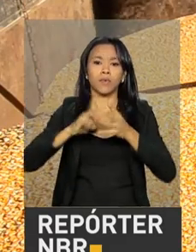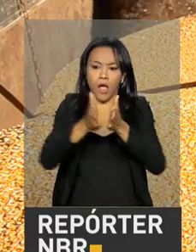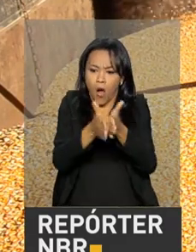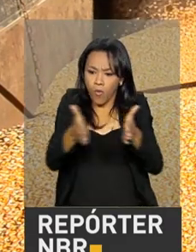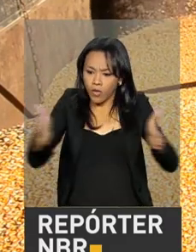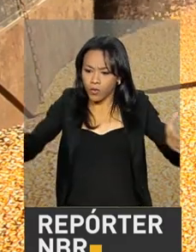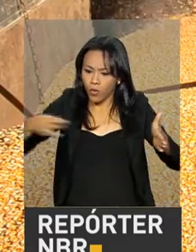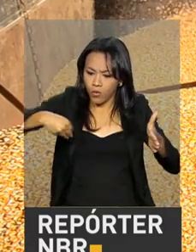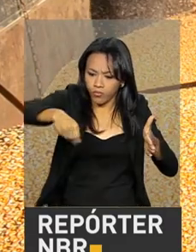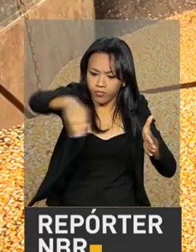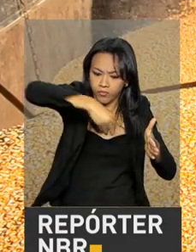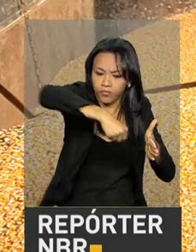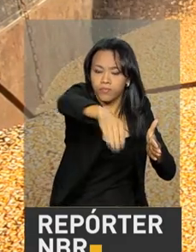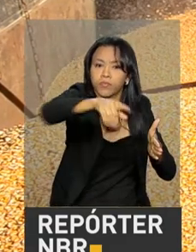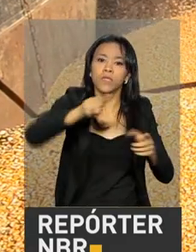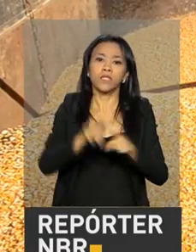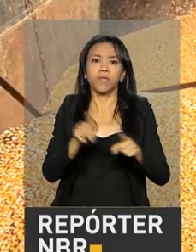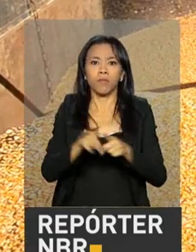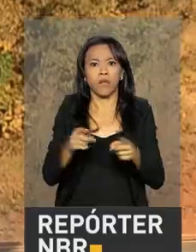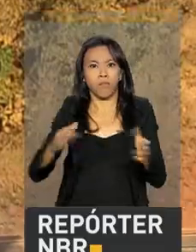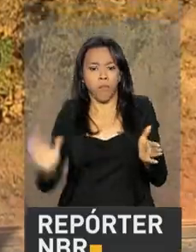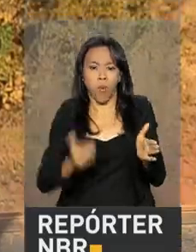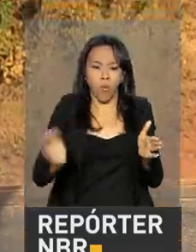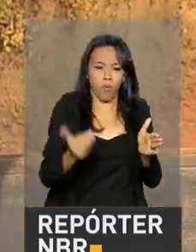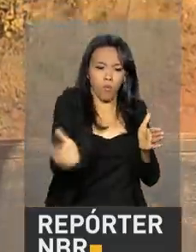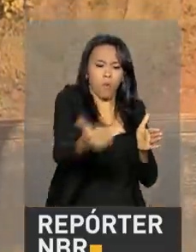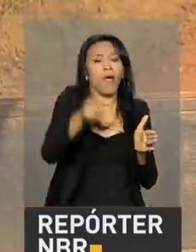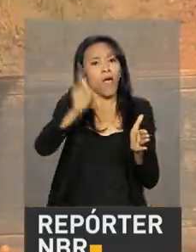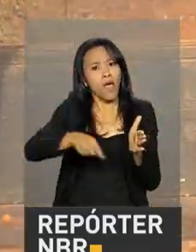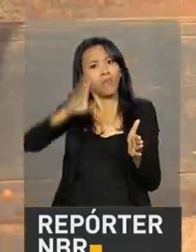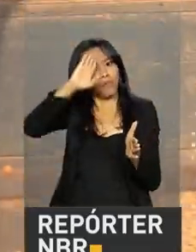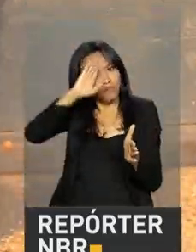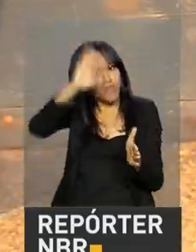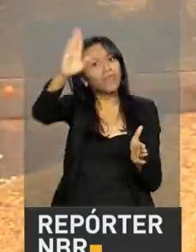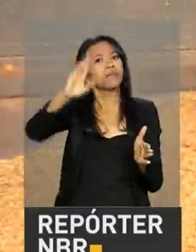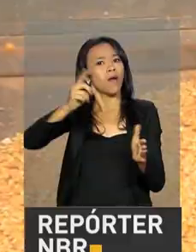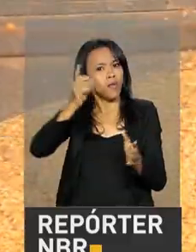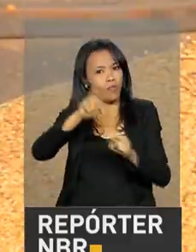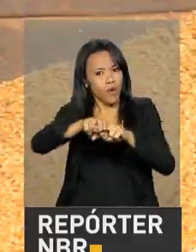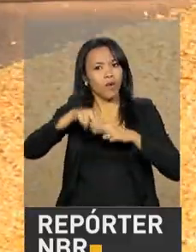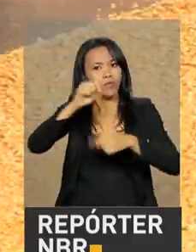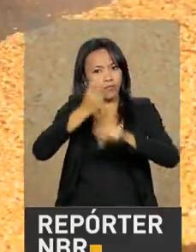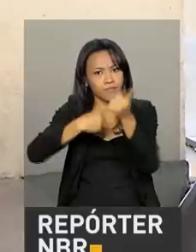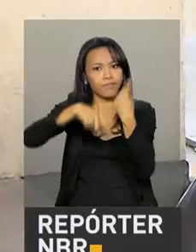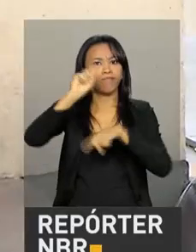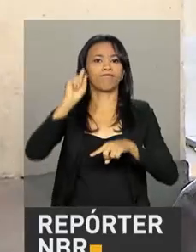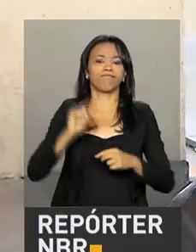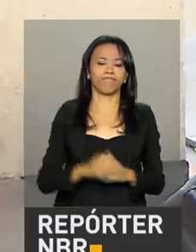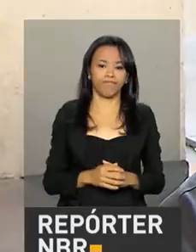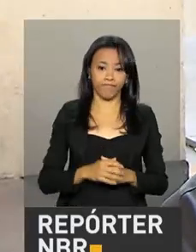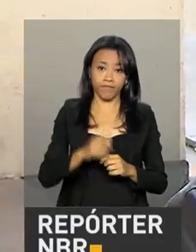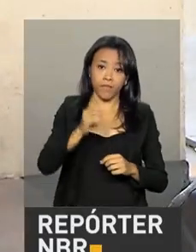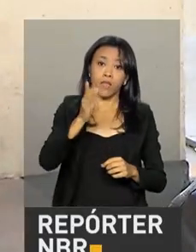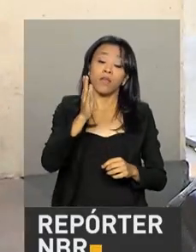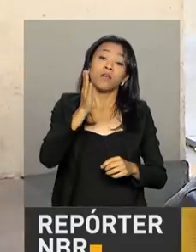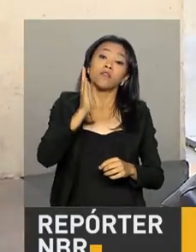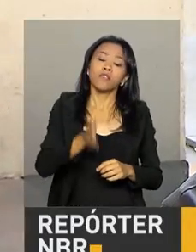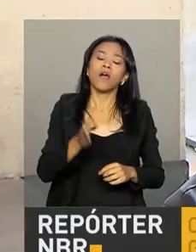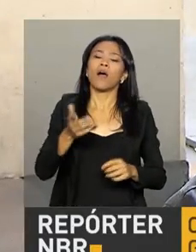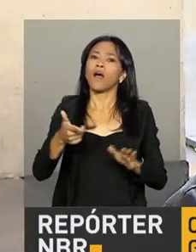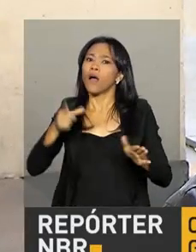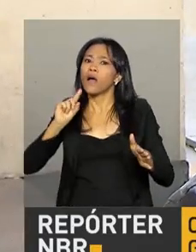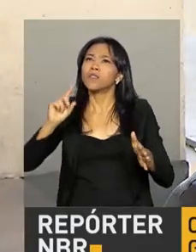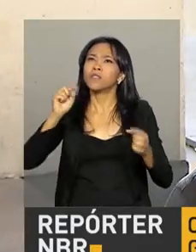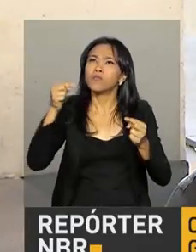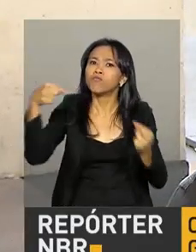plantadas e o crescimento da produtividade são os principais responsáveis pelos resultados positivos Como já havia condições climáticas